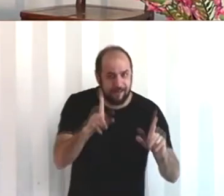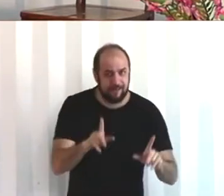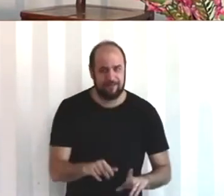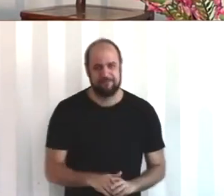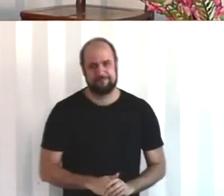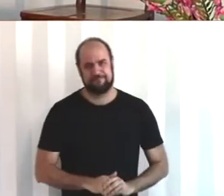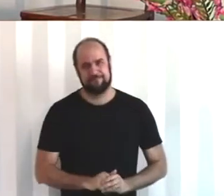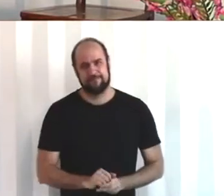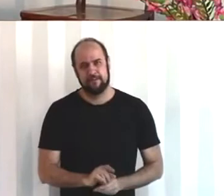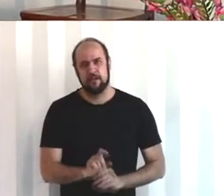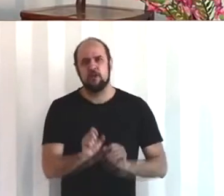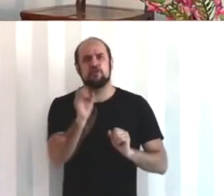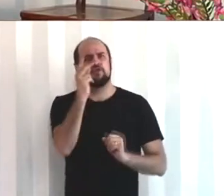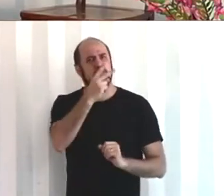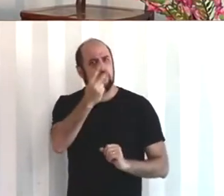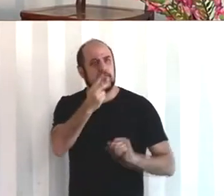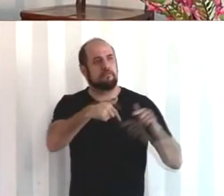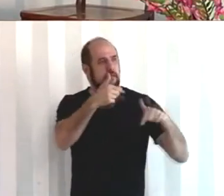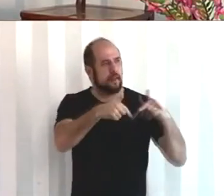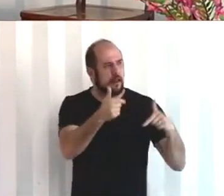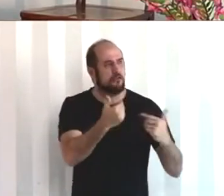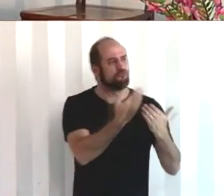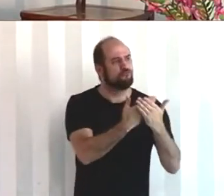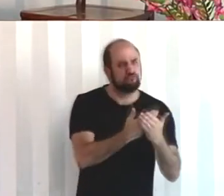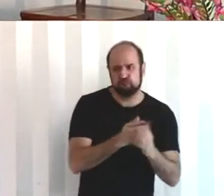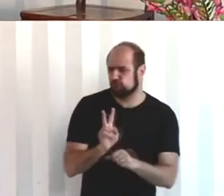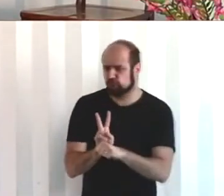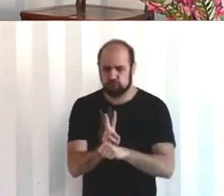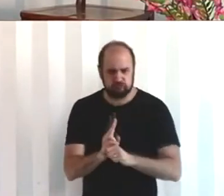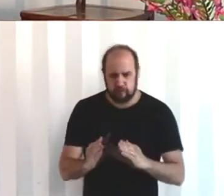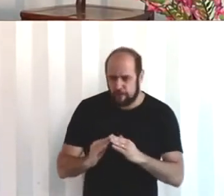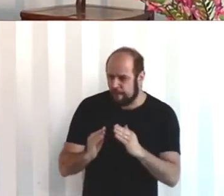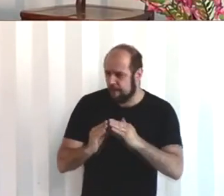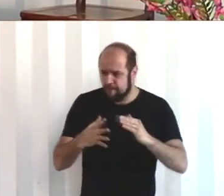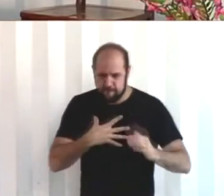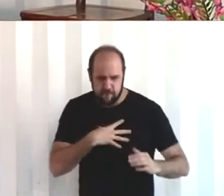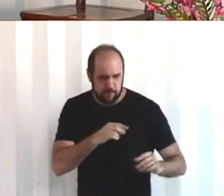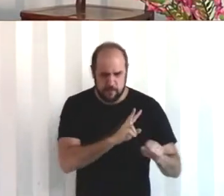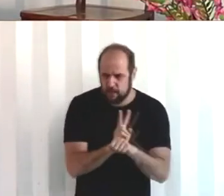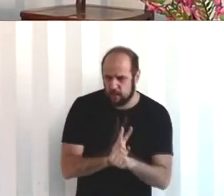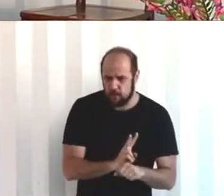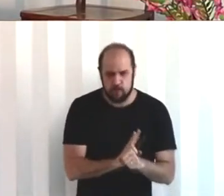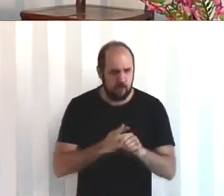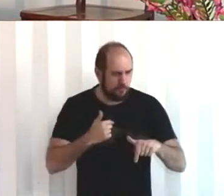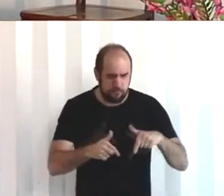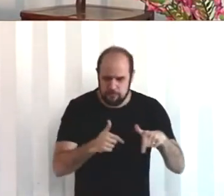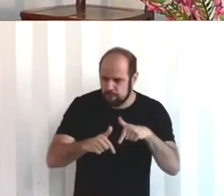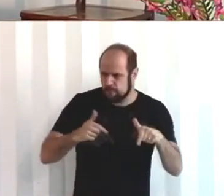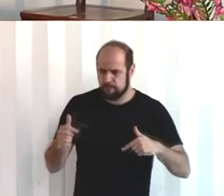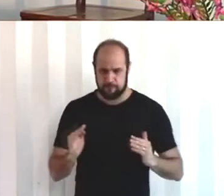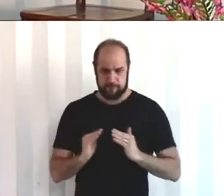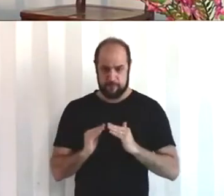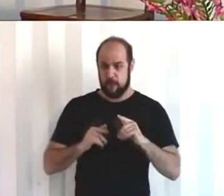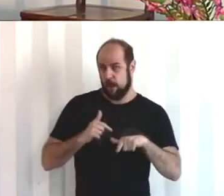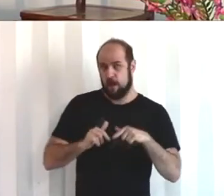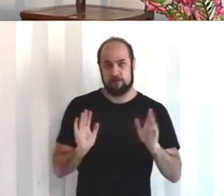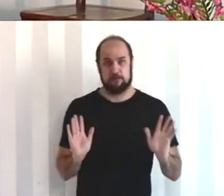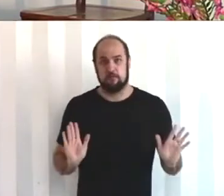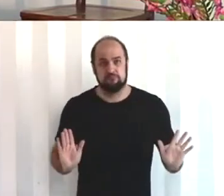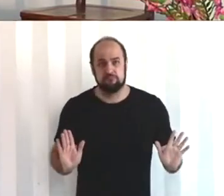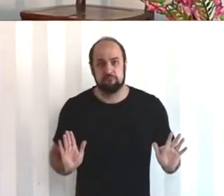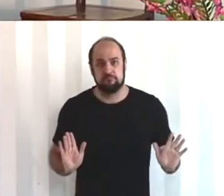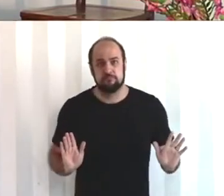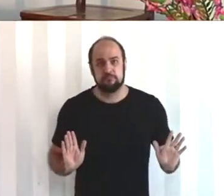Você glorificou a Deus segunda-feira, trabalhando, estudando, cuidando da casa, cuidando dos filhos, saindo para trabalhar, ou trabalhando em home office.